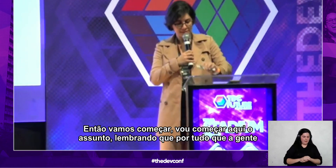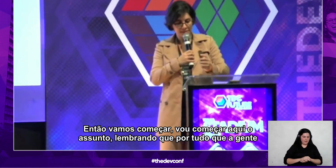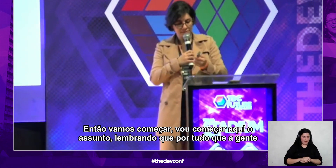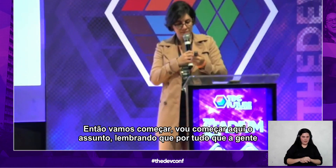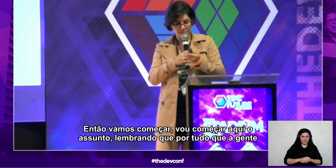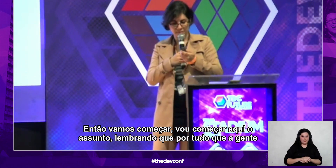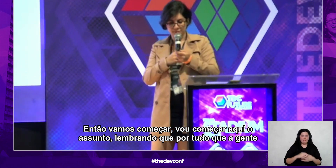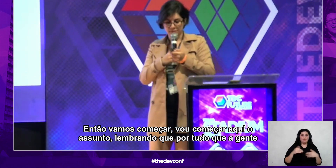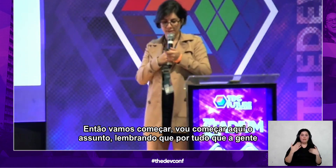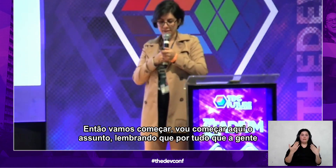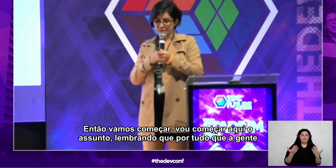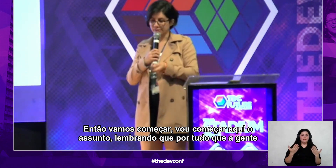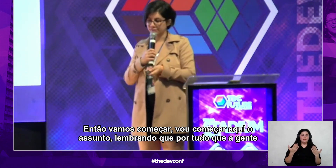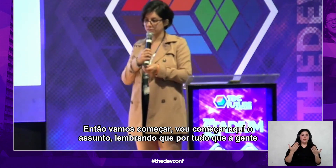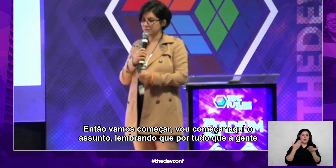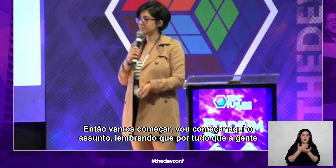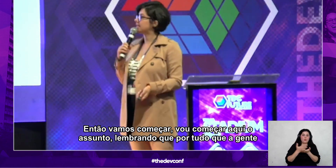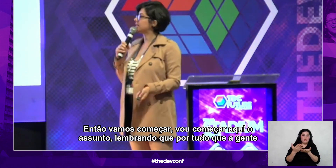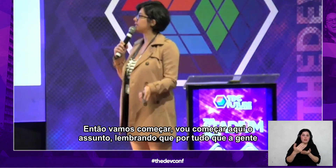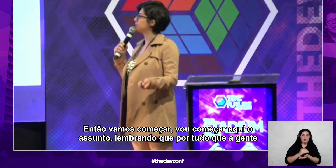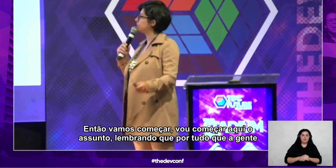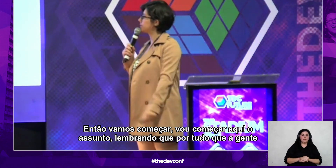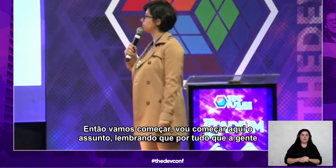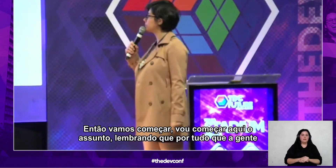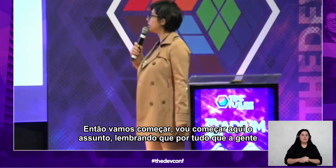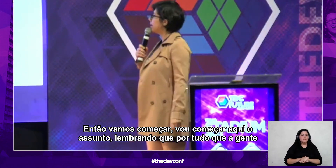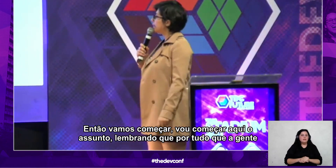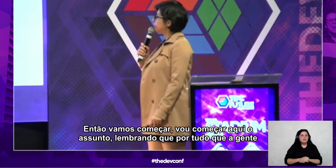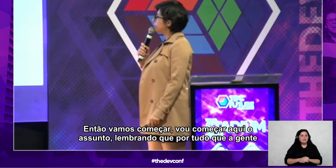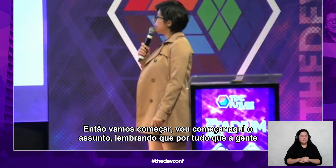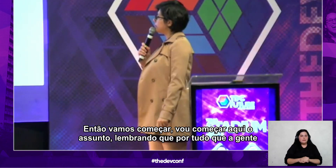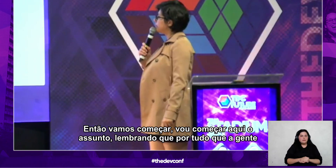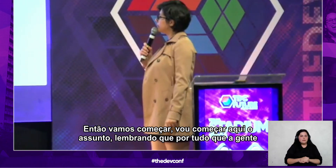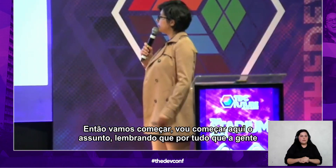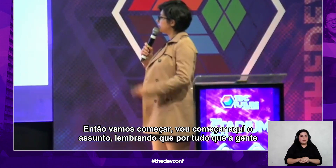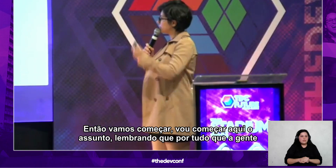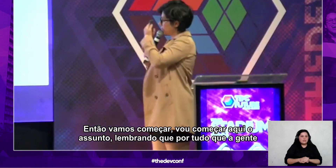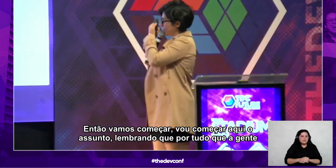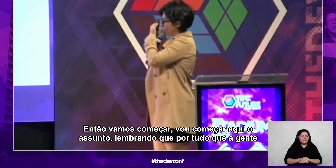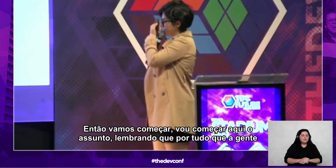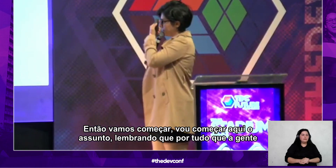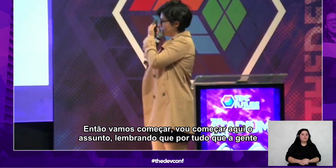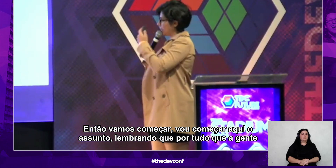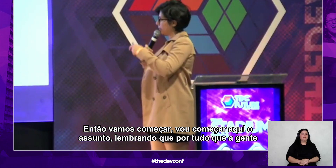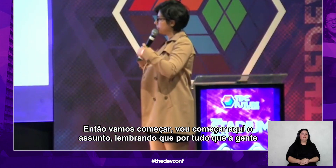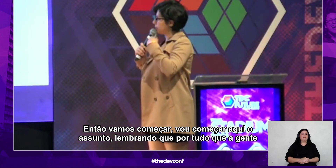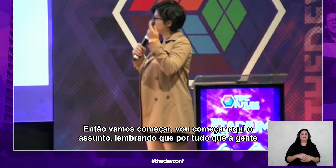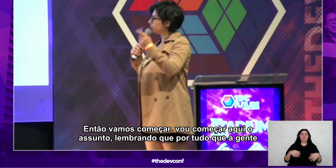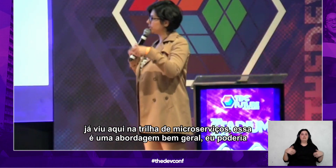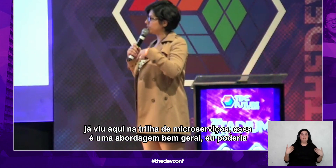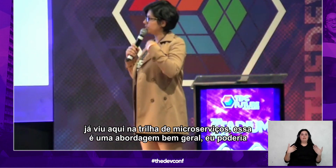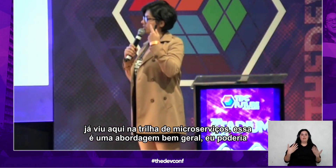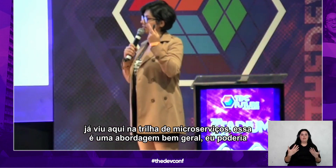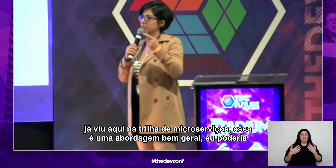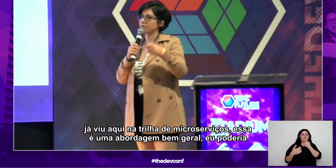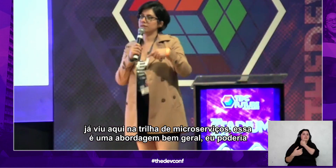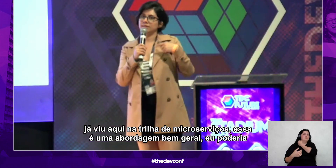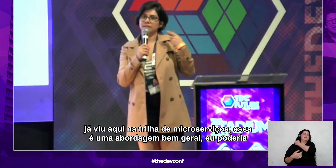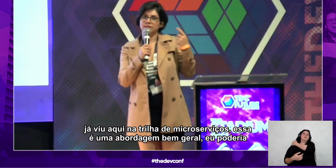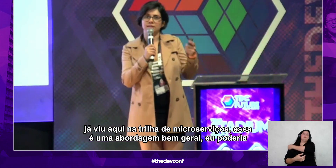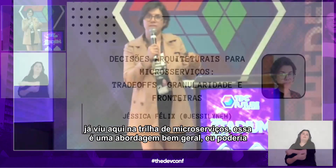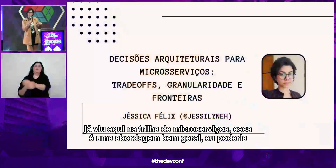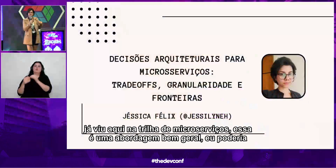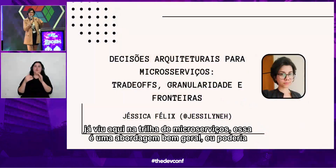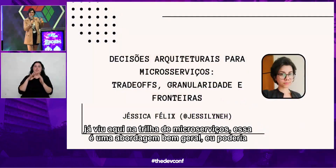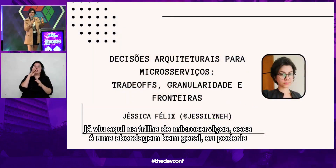começar. Vou começar aqui o assunto. Lembrando que, por tudo que a gente já viu aqui na